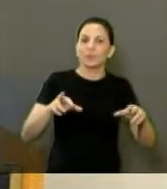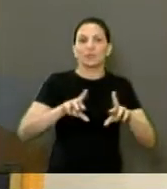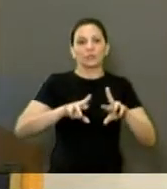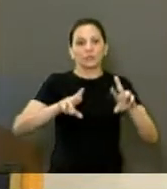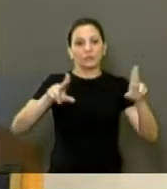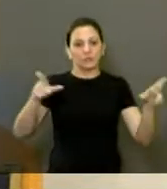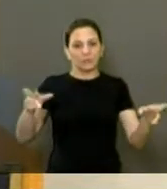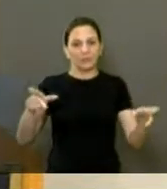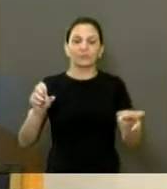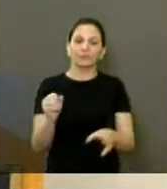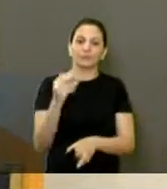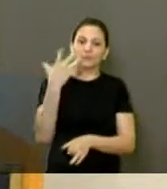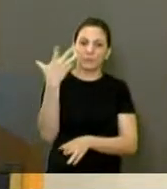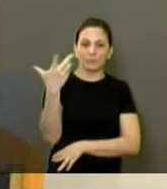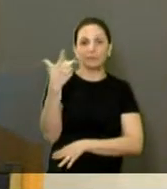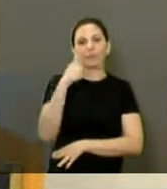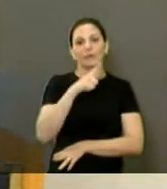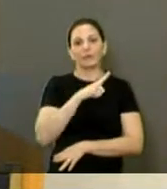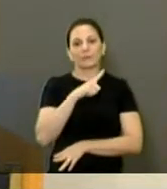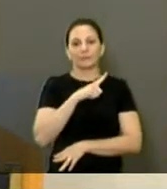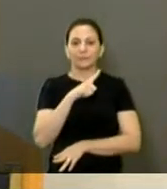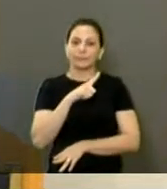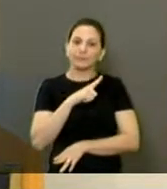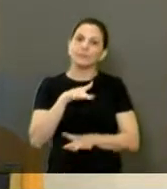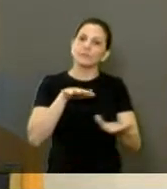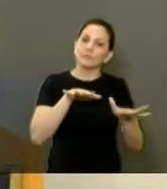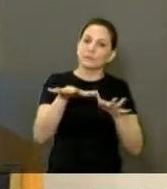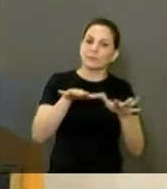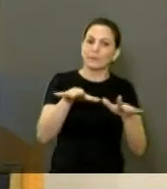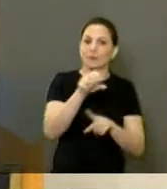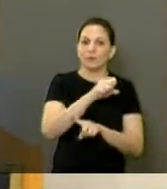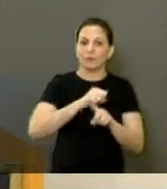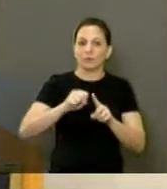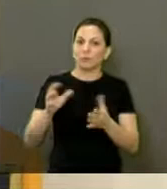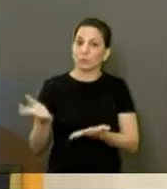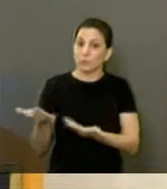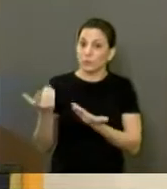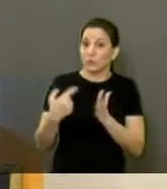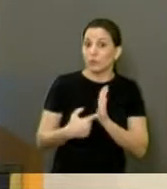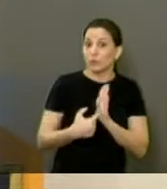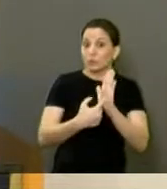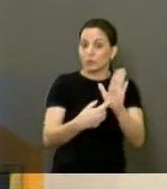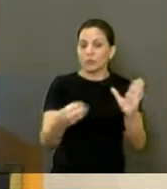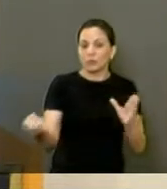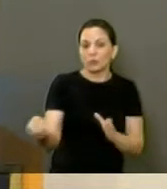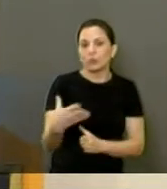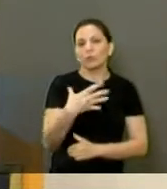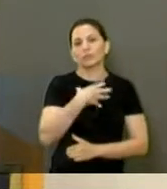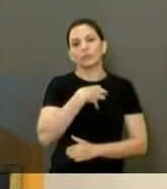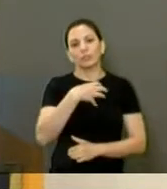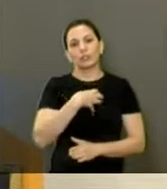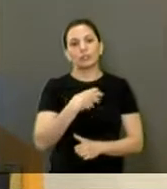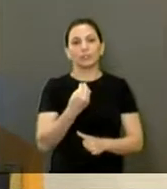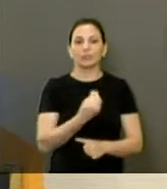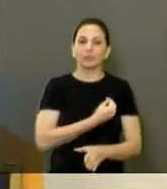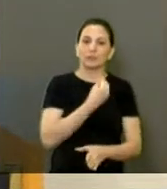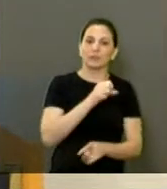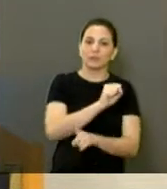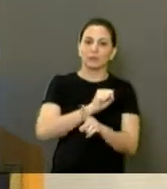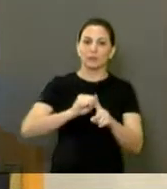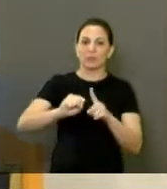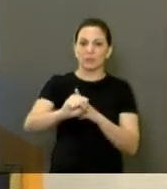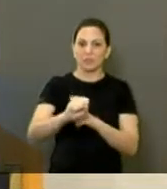diferente, onde os movimentos sociais e os jovens apontaram para uma nova forma de participação da